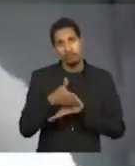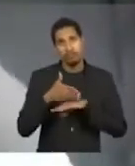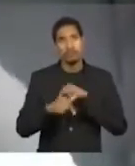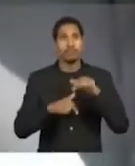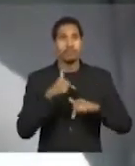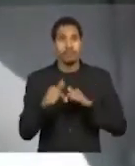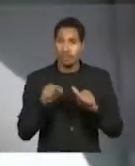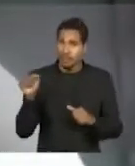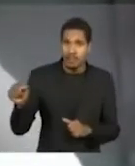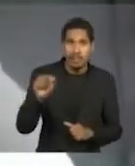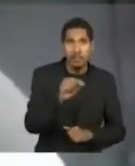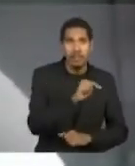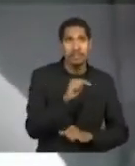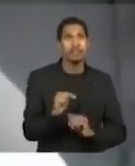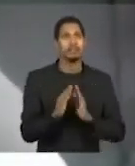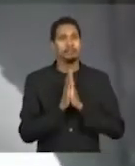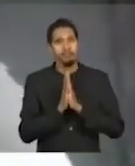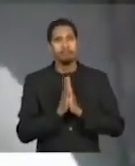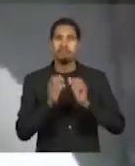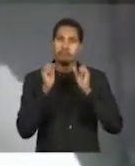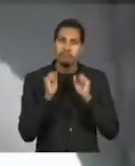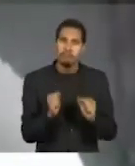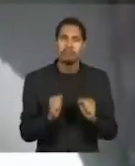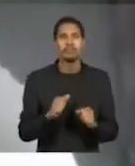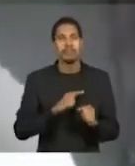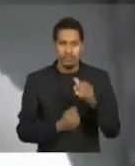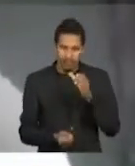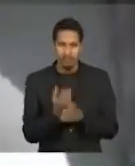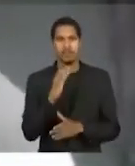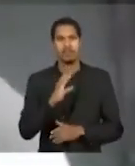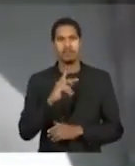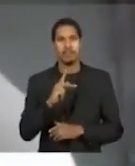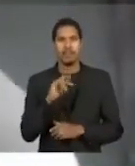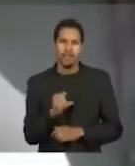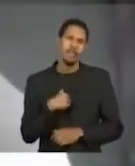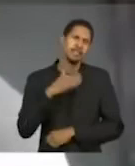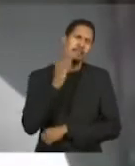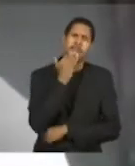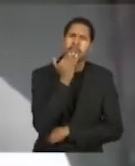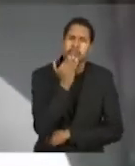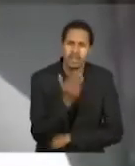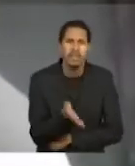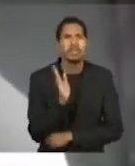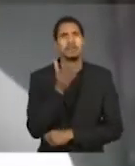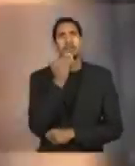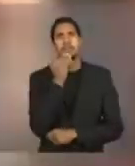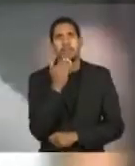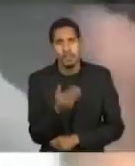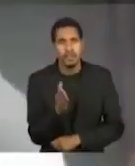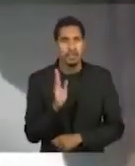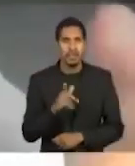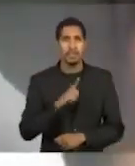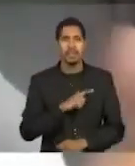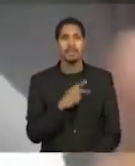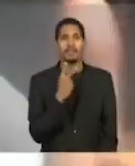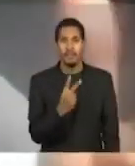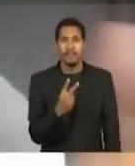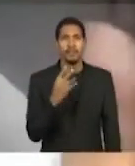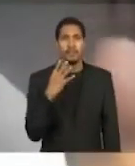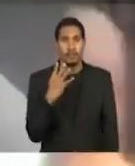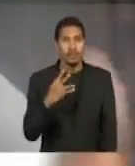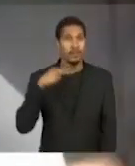vereadores permitam que a gente possa instalar a CPI que eu pedi, que eu solicitei. Teve